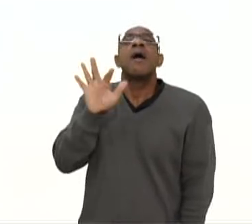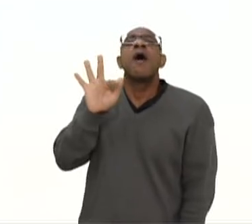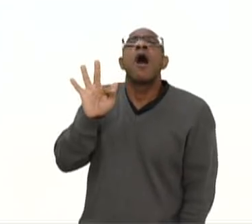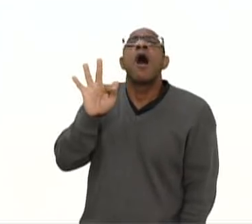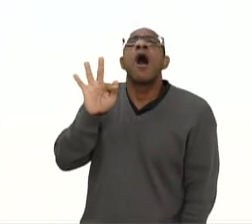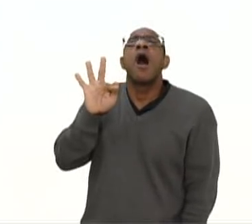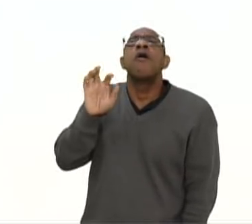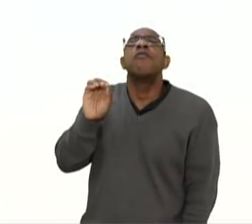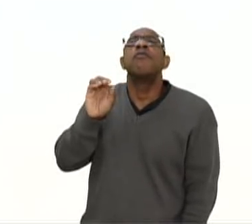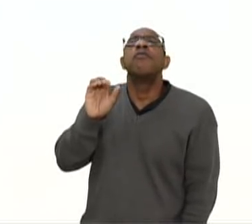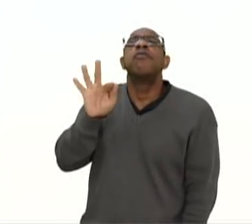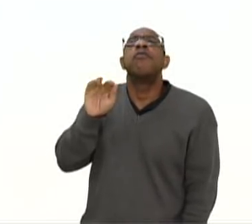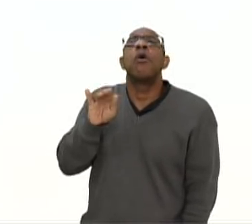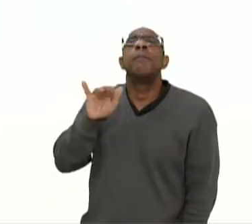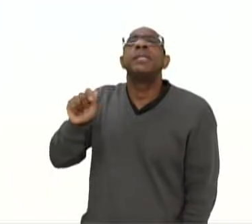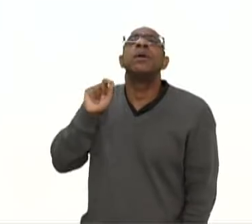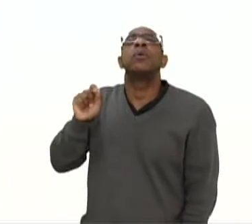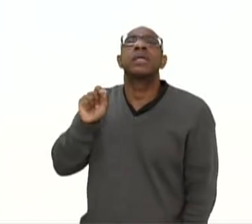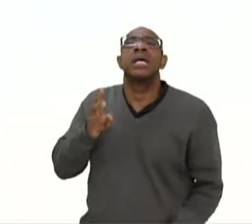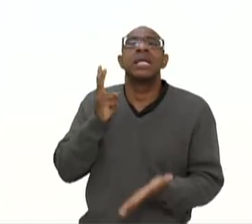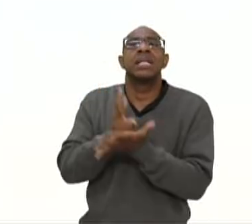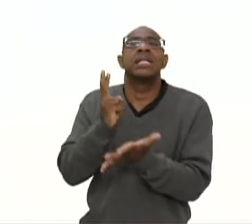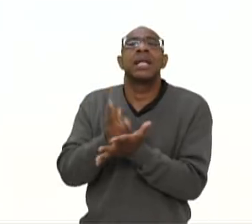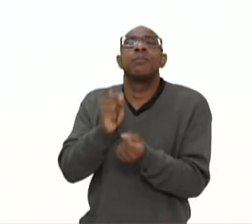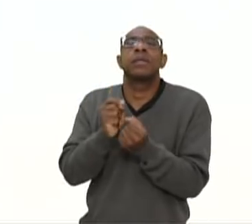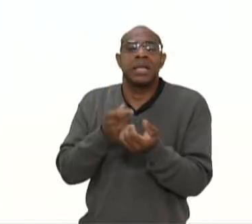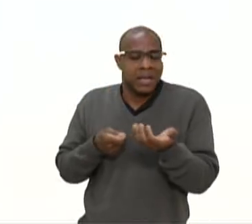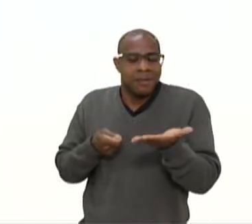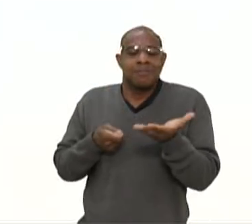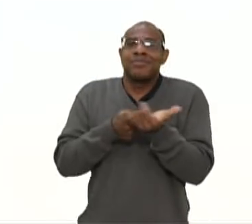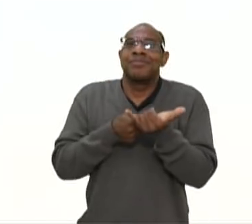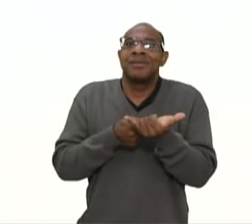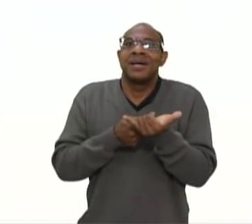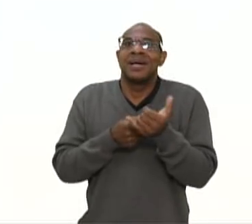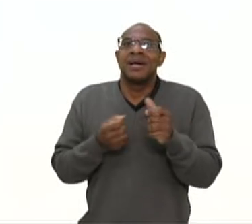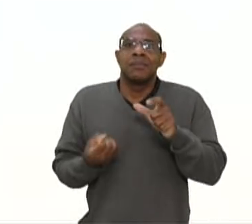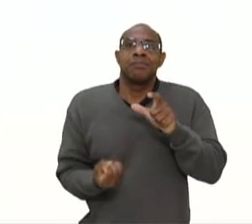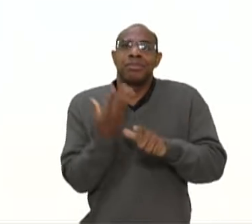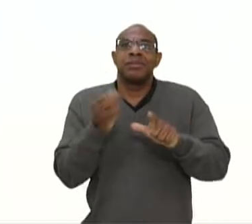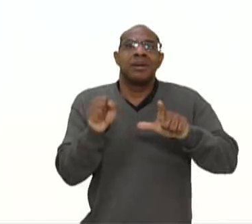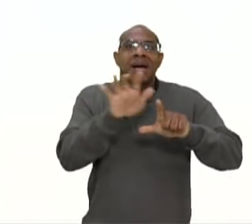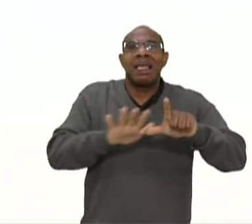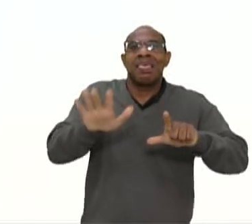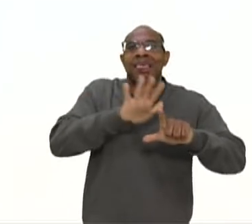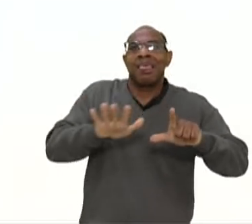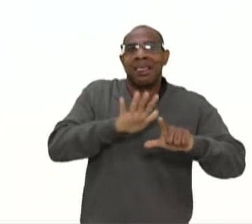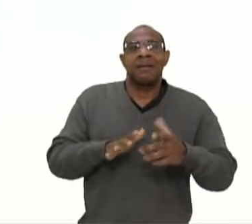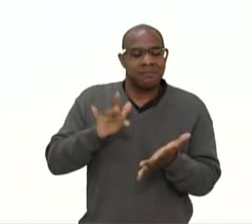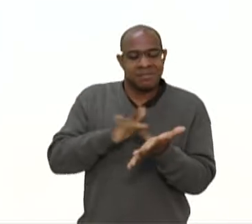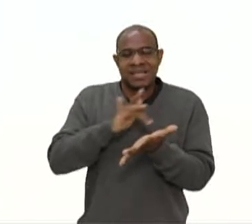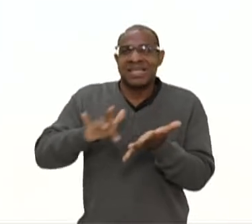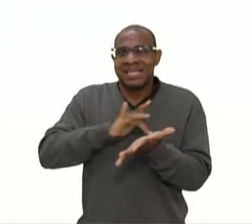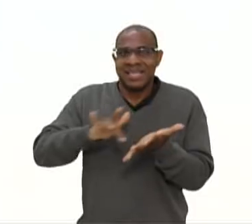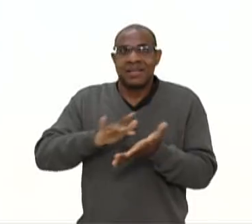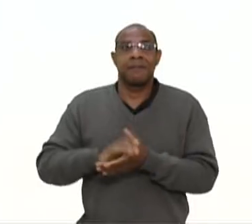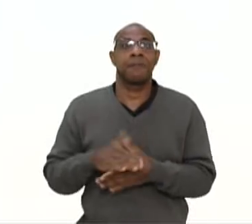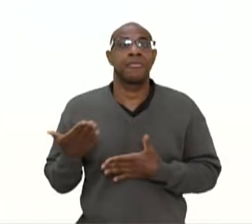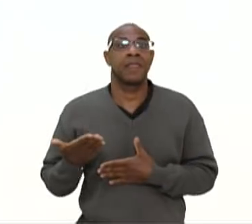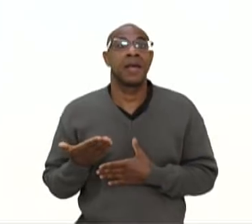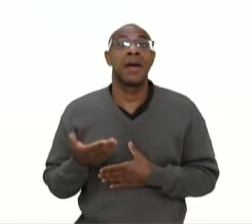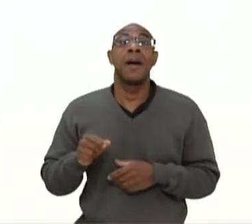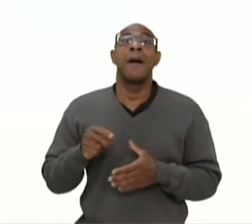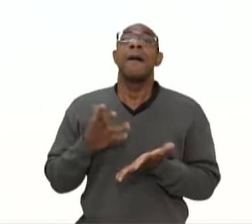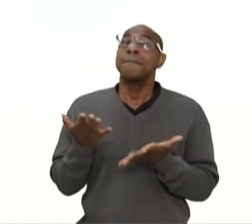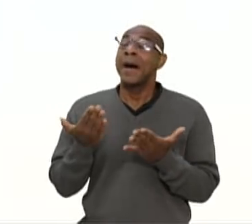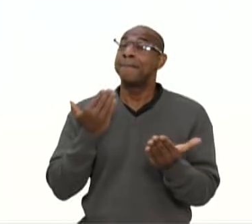de permanecer sem conexão móvel, que inclui internet e celular. Para a